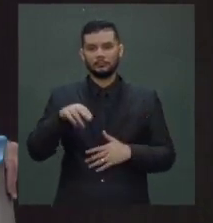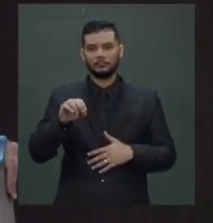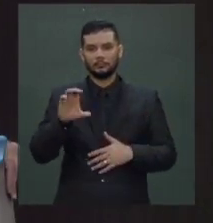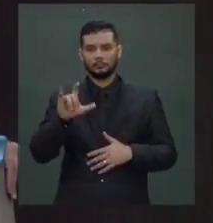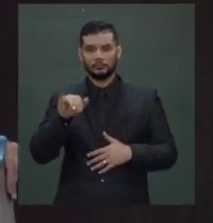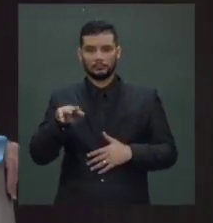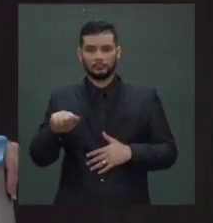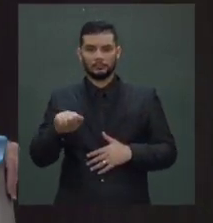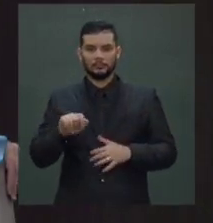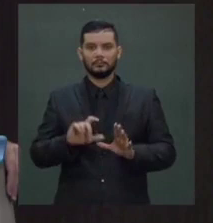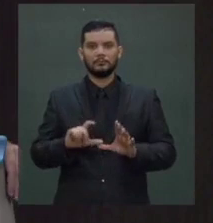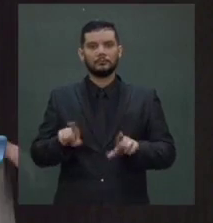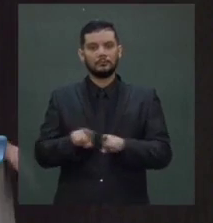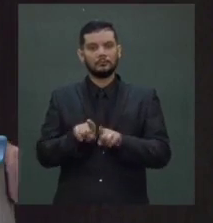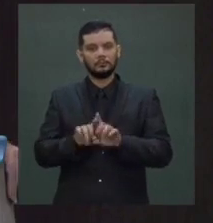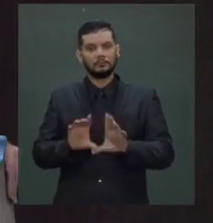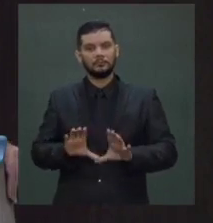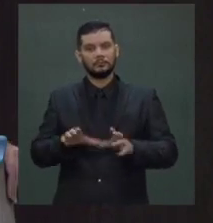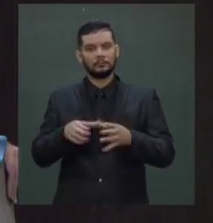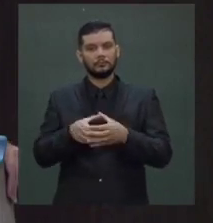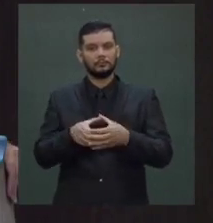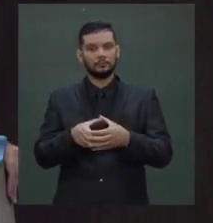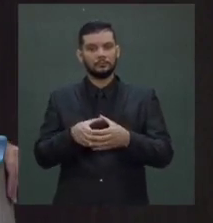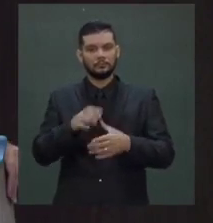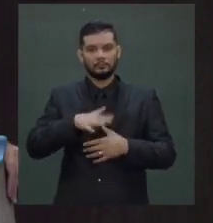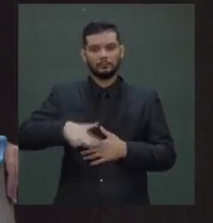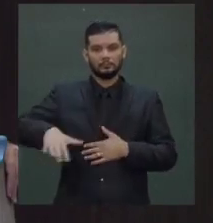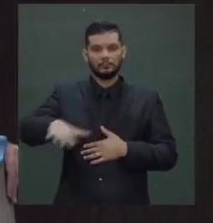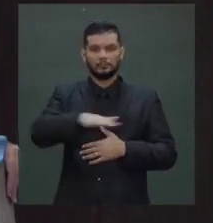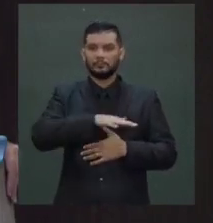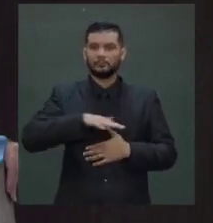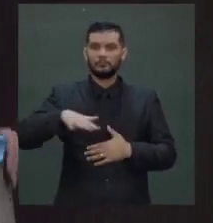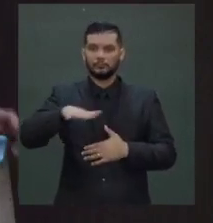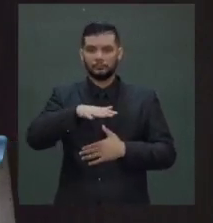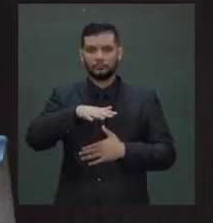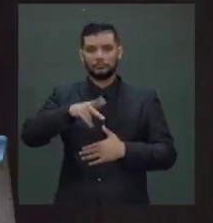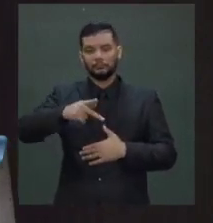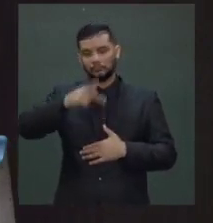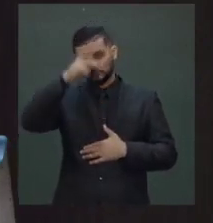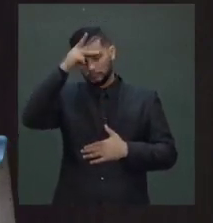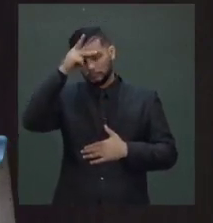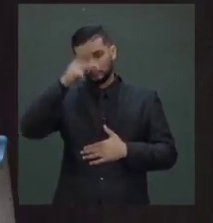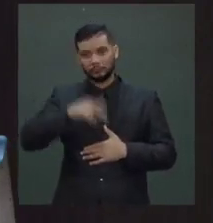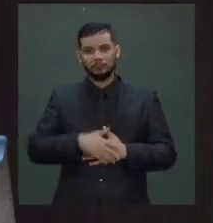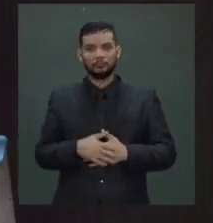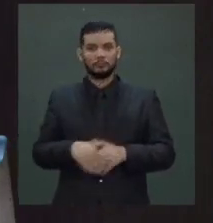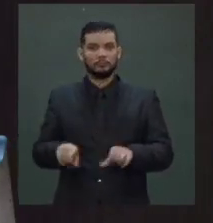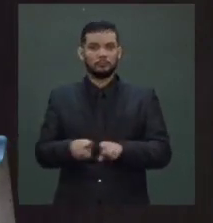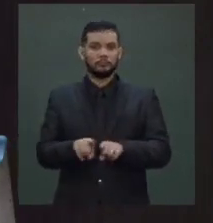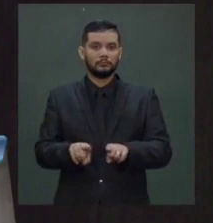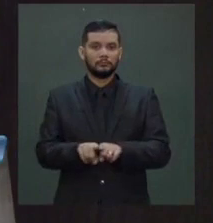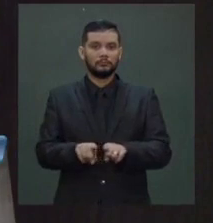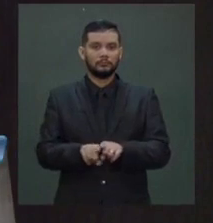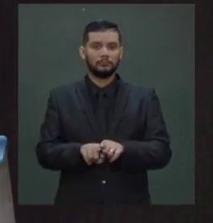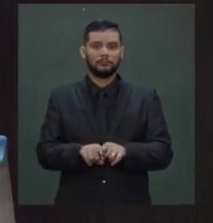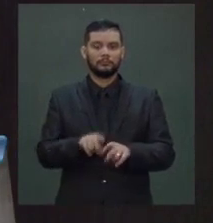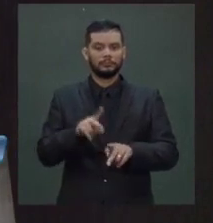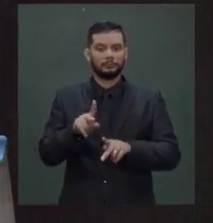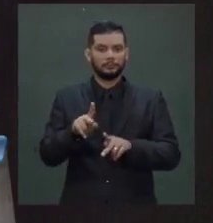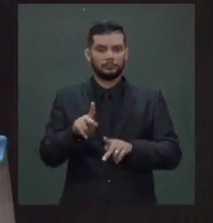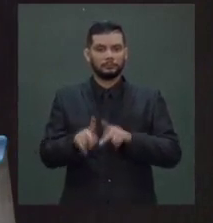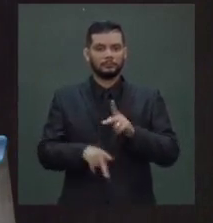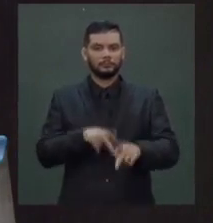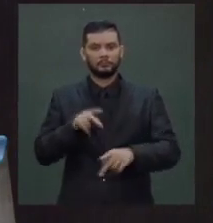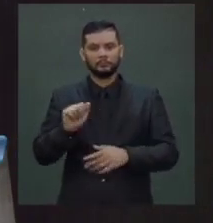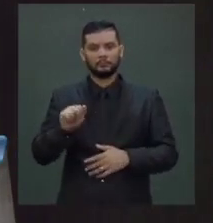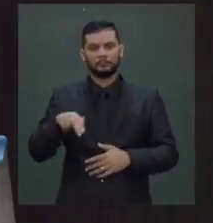Lima, a comunidade do entorno do Complexo Industrial e Portuário do Pecém, também o povo